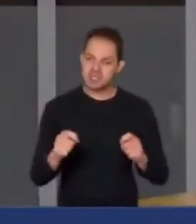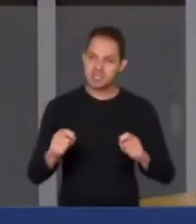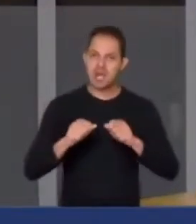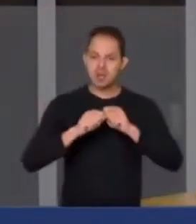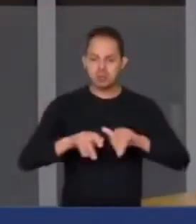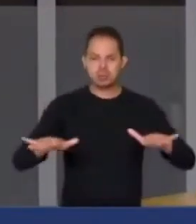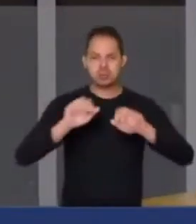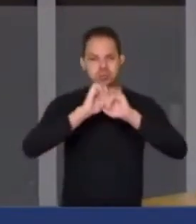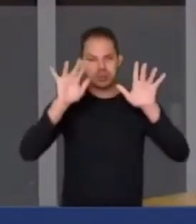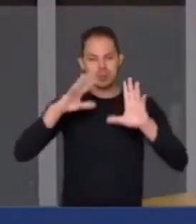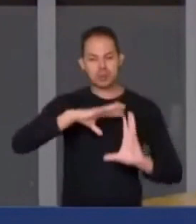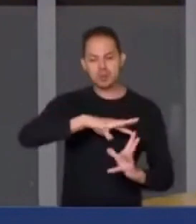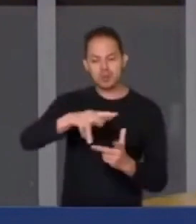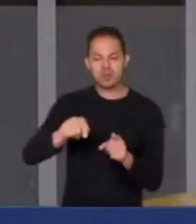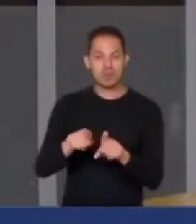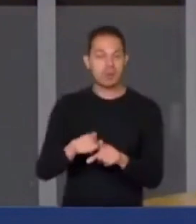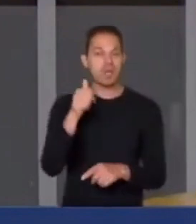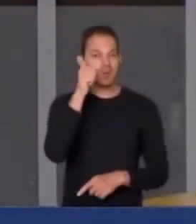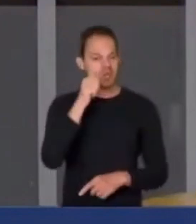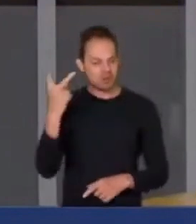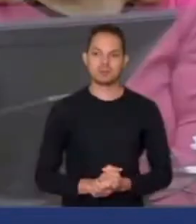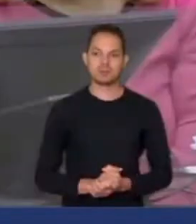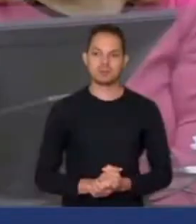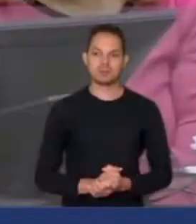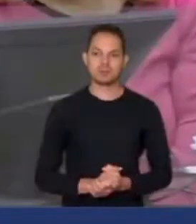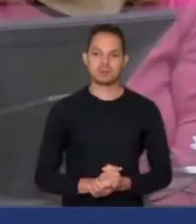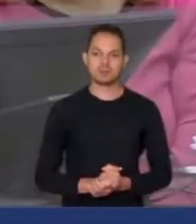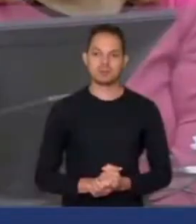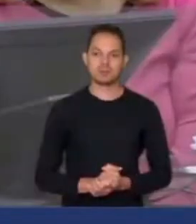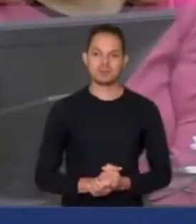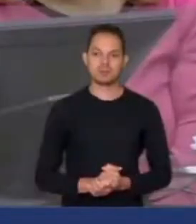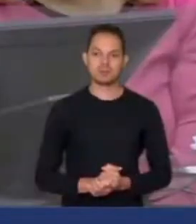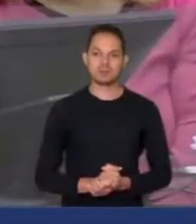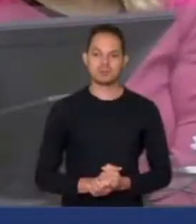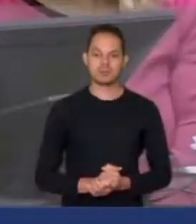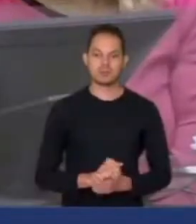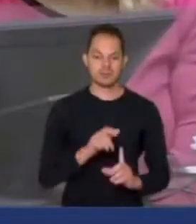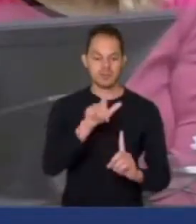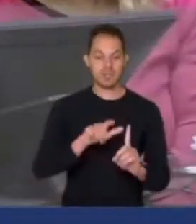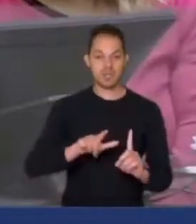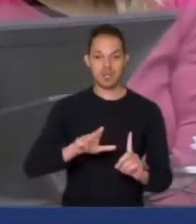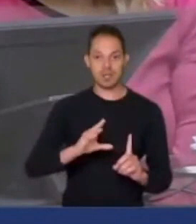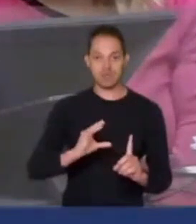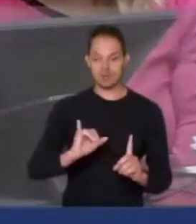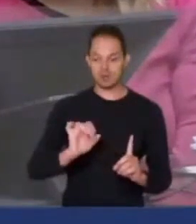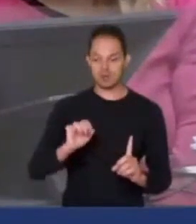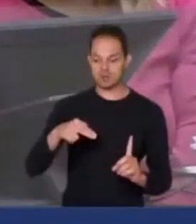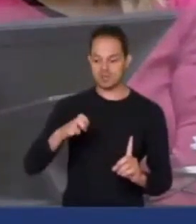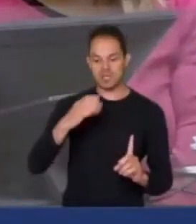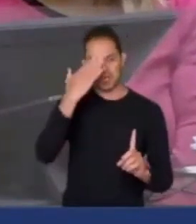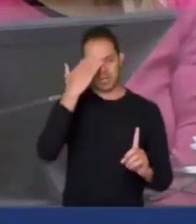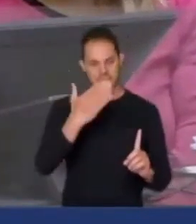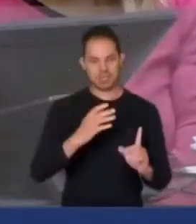e serão, com certeza, mulheres valorosas. Eu quero agradecer à deputada Luciene Cavalcante,